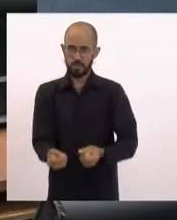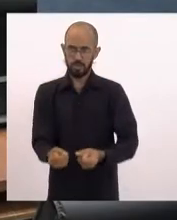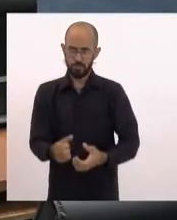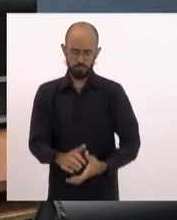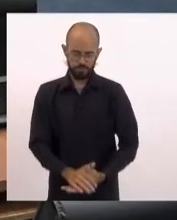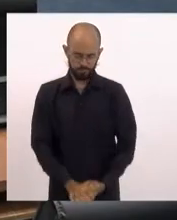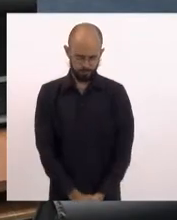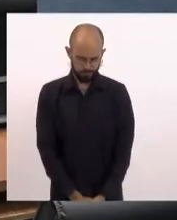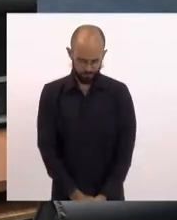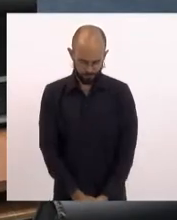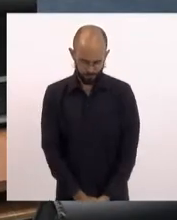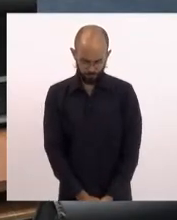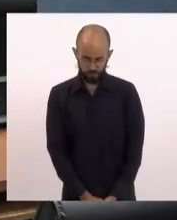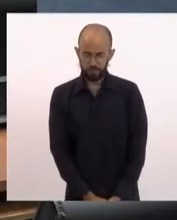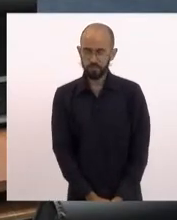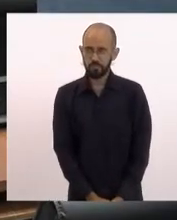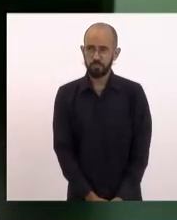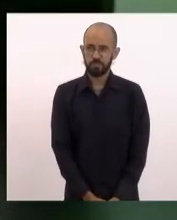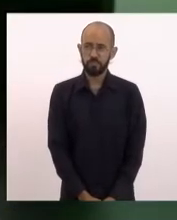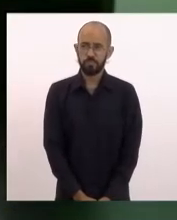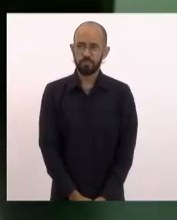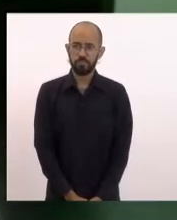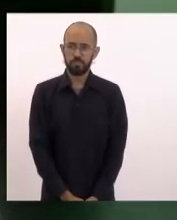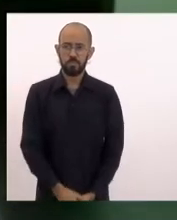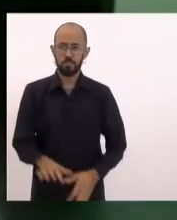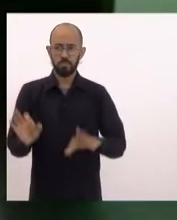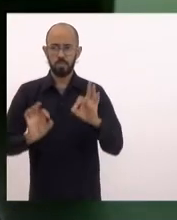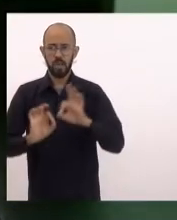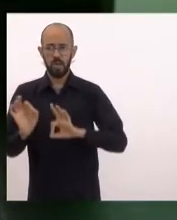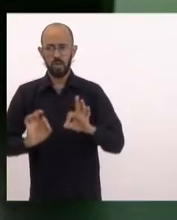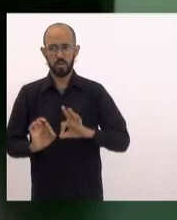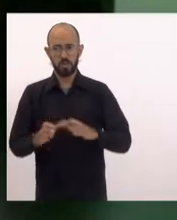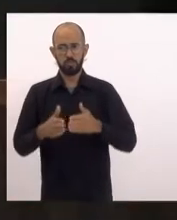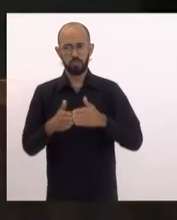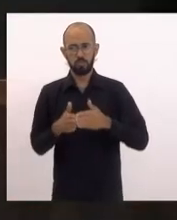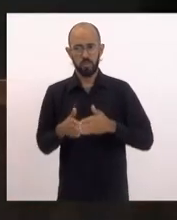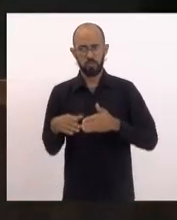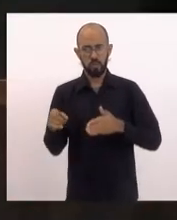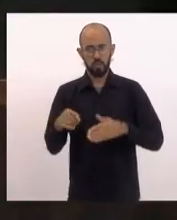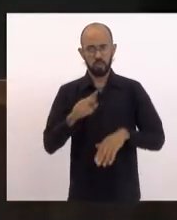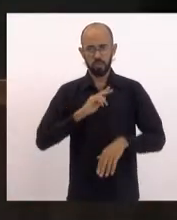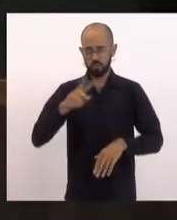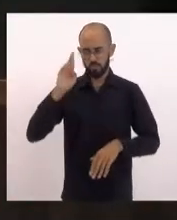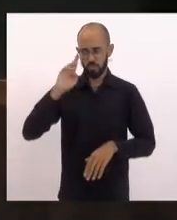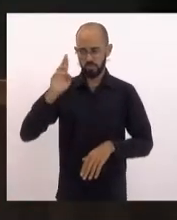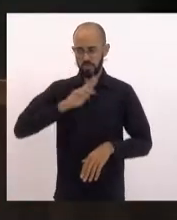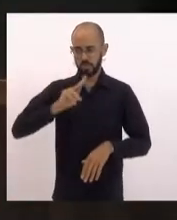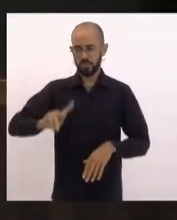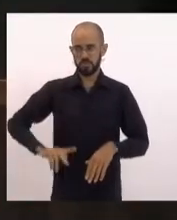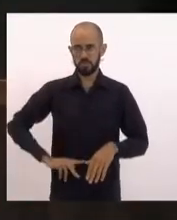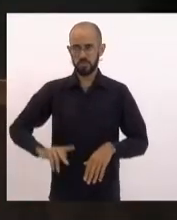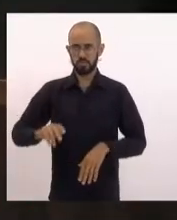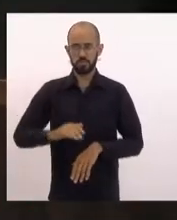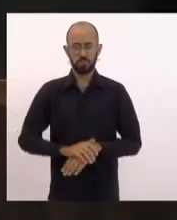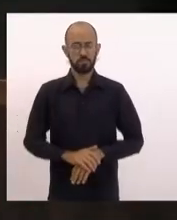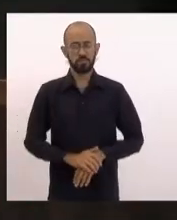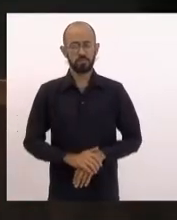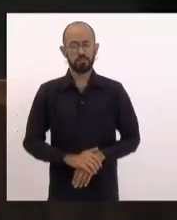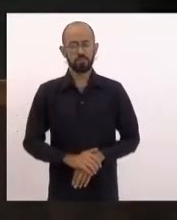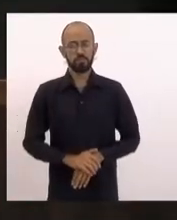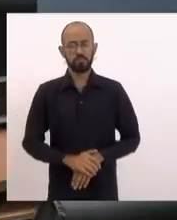Senhor presidente, eu solicito pela ordem também no final. Para discutir, sessão, por favor. Quem quer outra pessoa? Mônica, quer